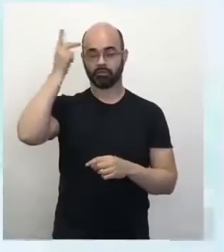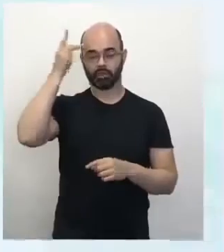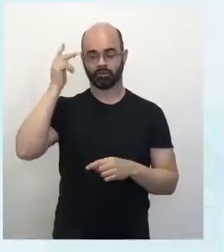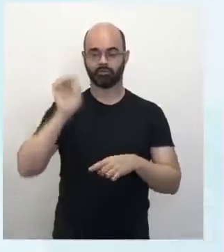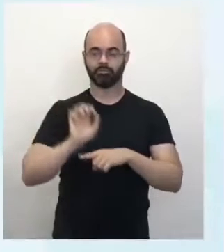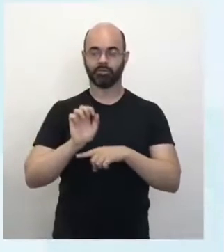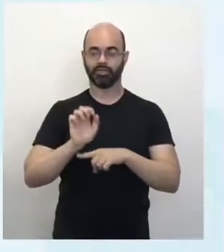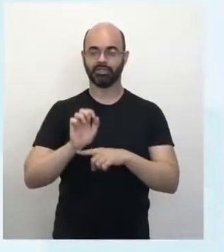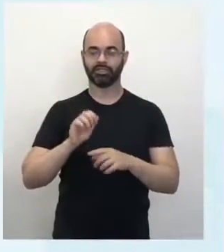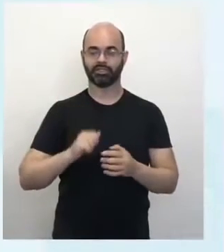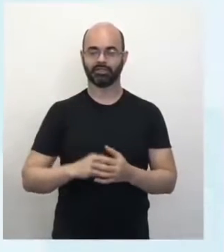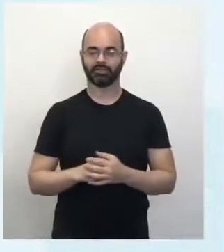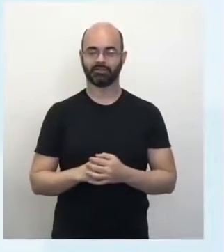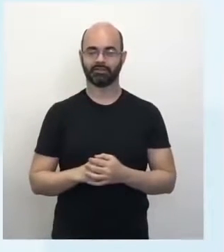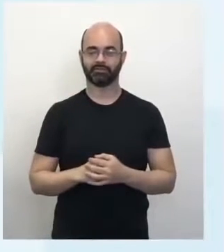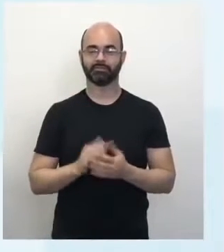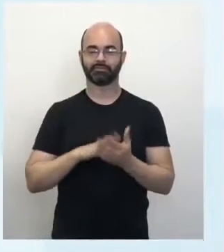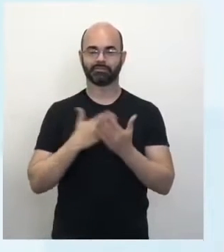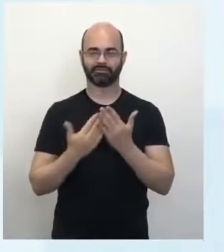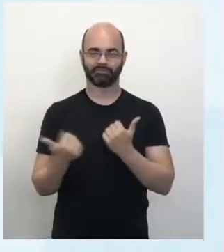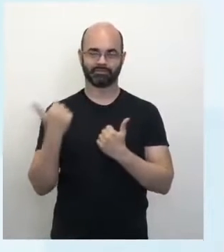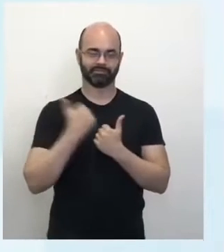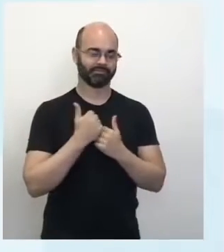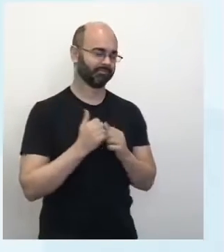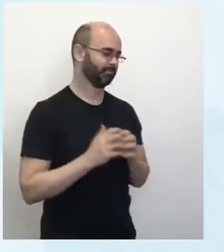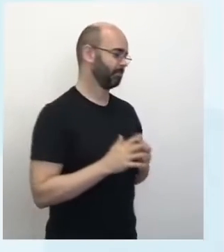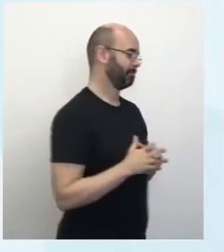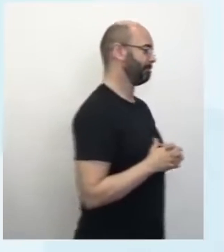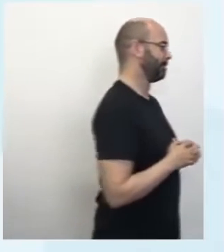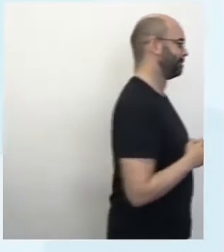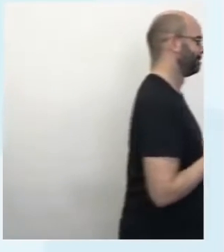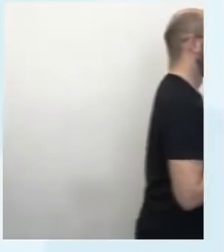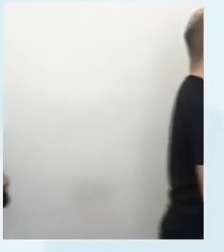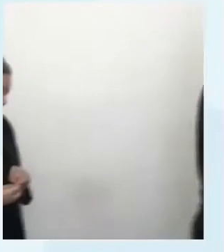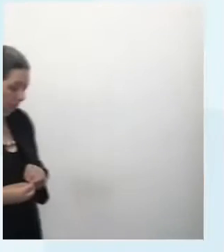voltar lá para a tela, aí a gente vai ver o próximo mapa, que está lá de